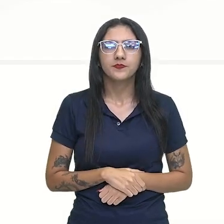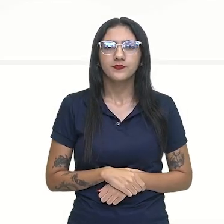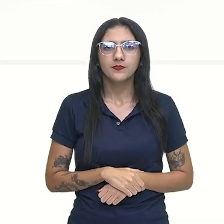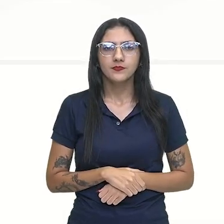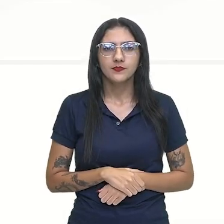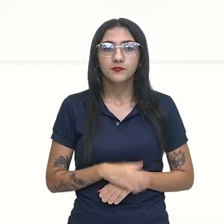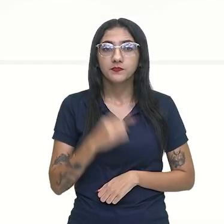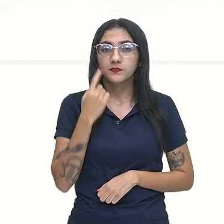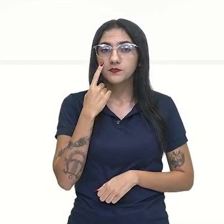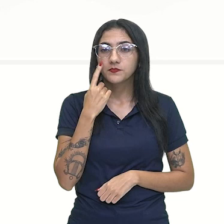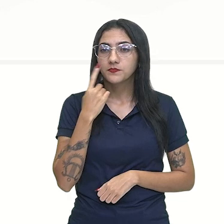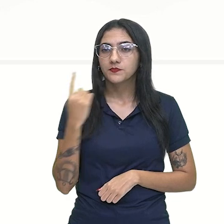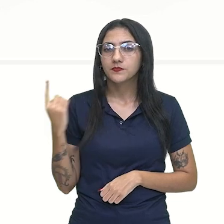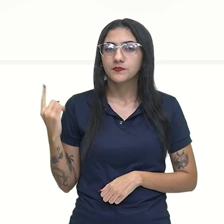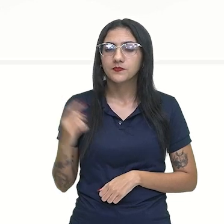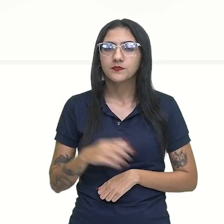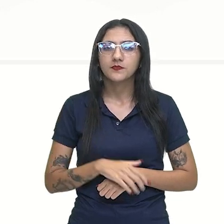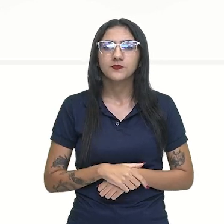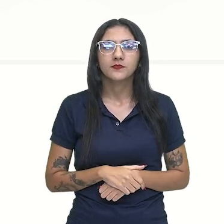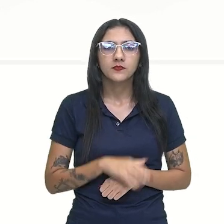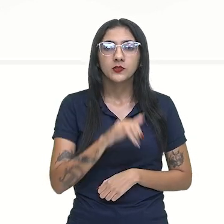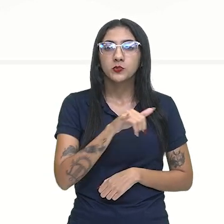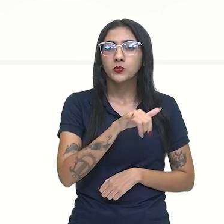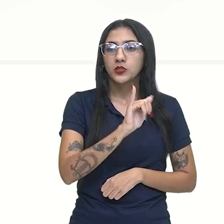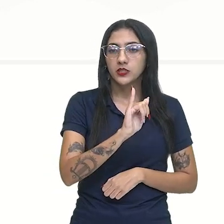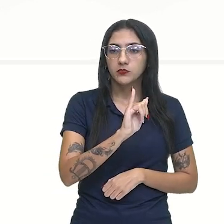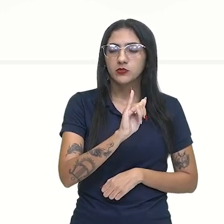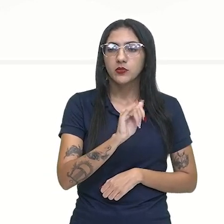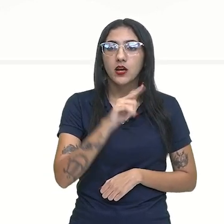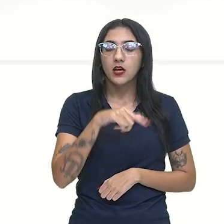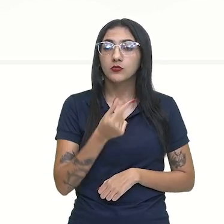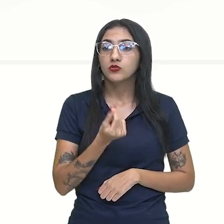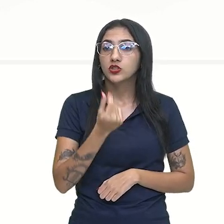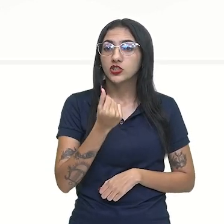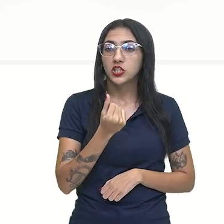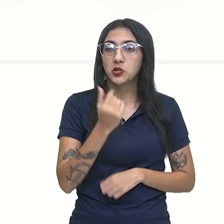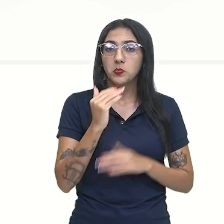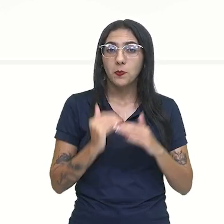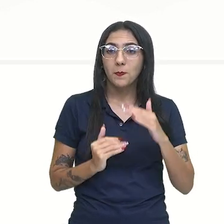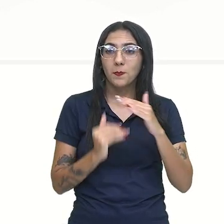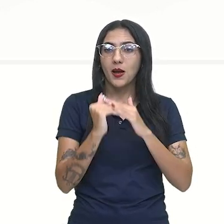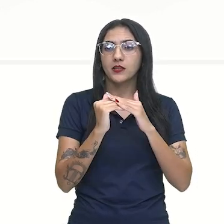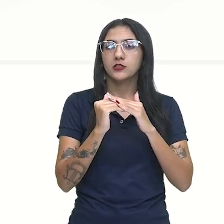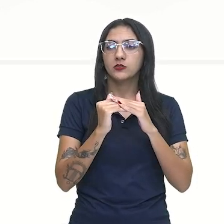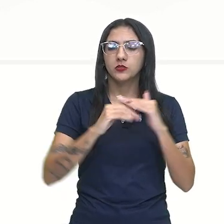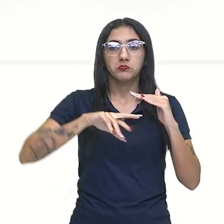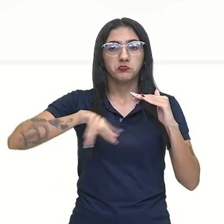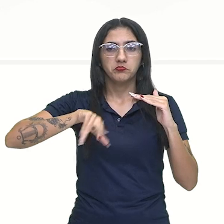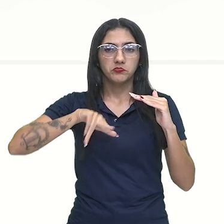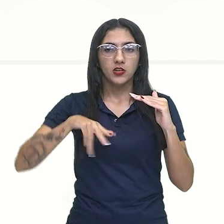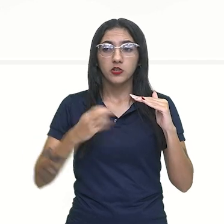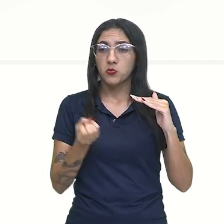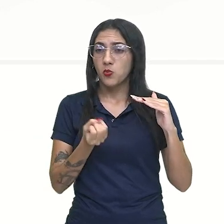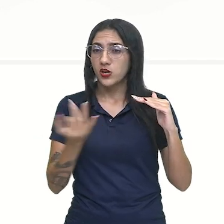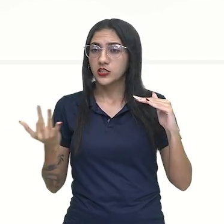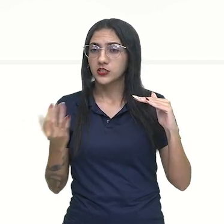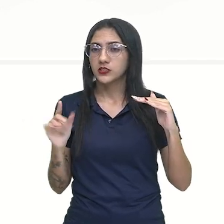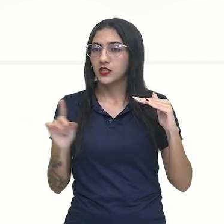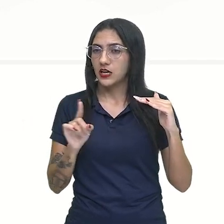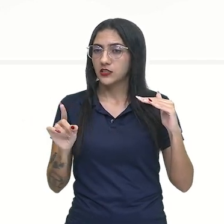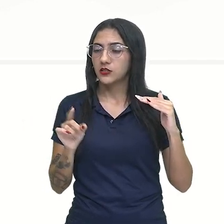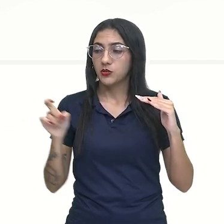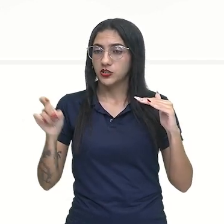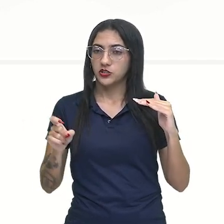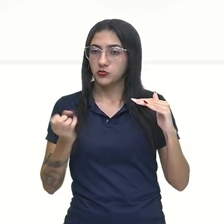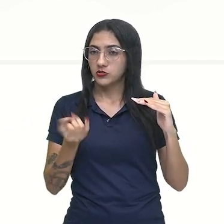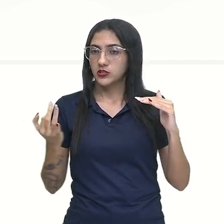ele vai ser então calculado como ele quer o lucro máximo e não a quantidade. Então, o lucro máximo é